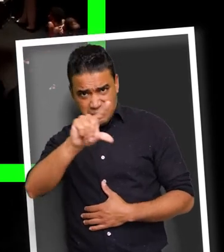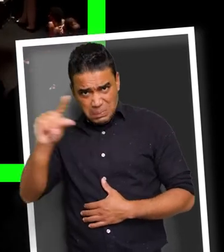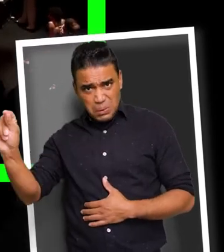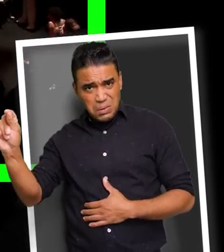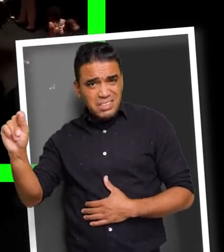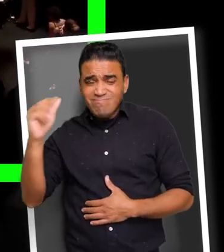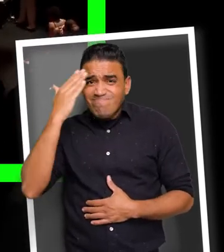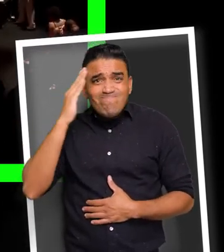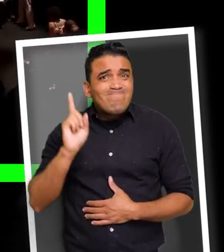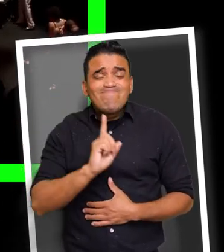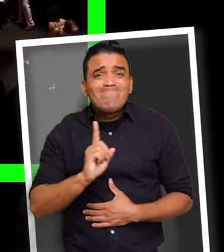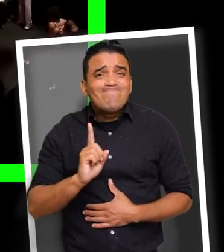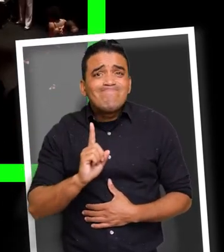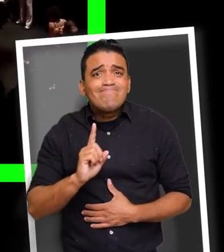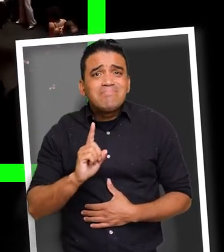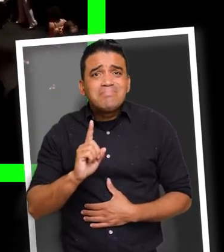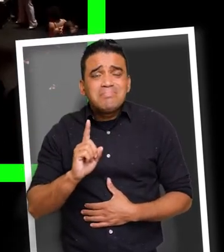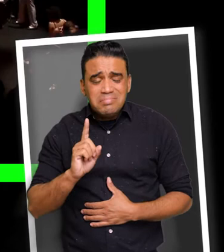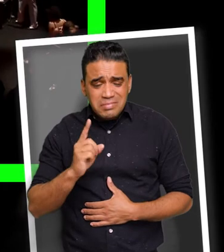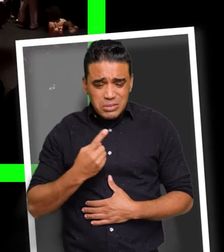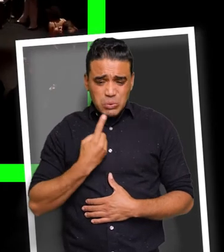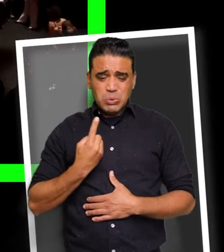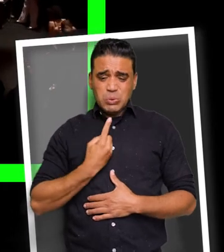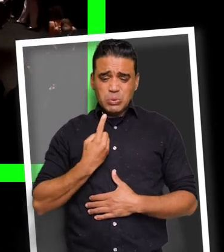Vai embora de mim.